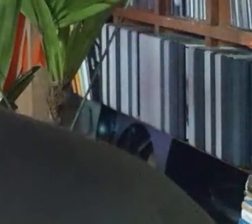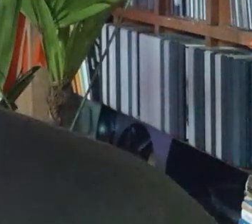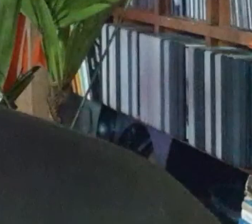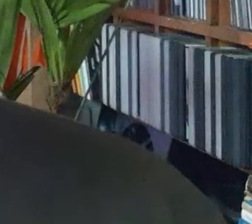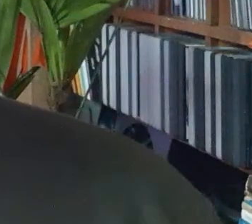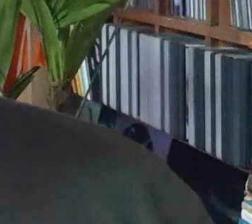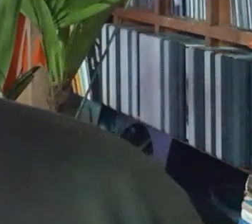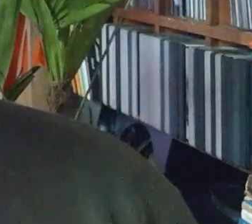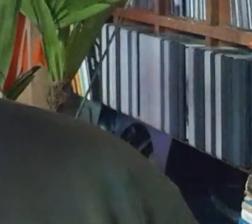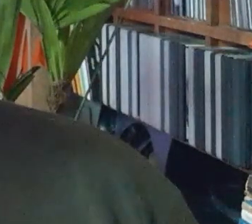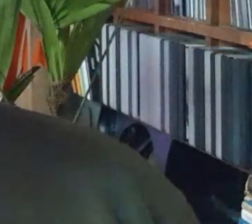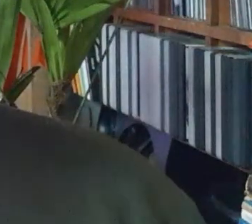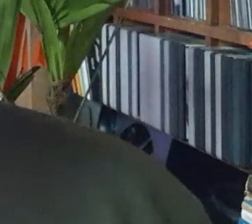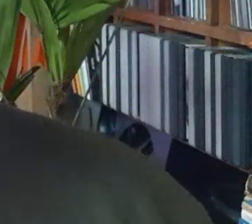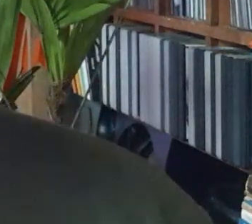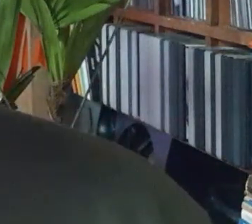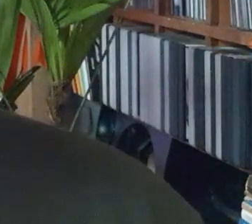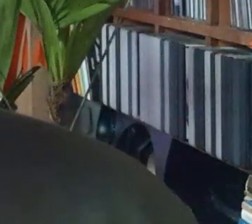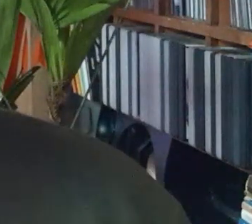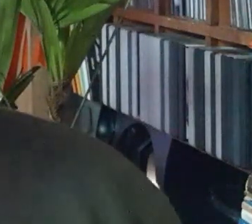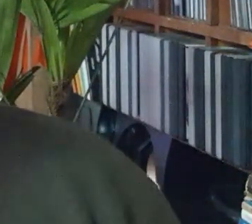redes sociais e no site oficial